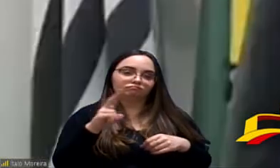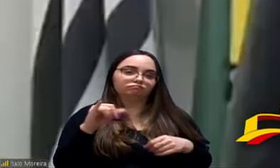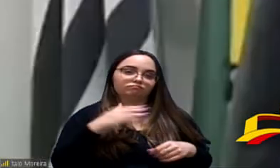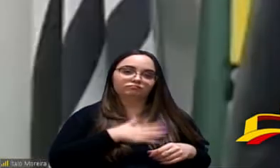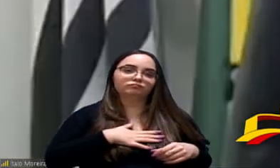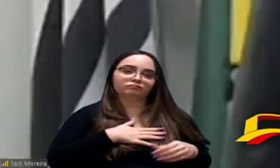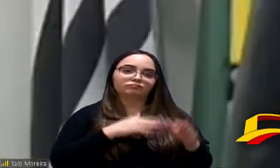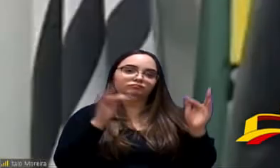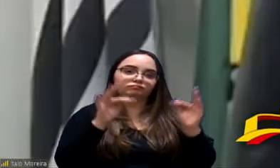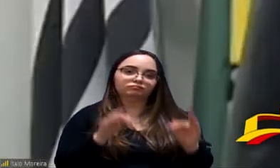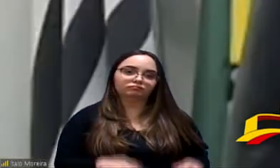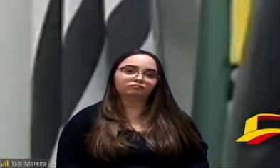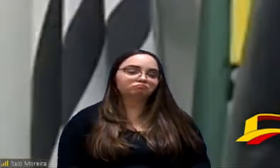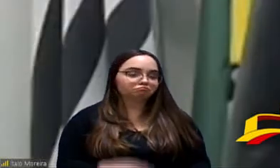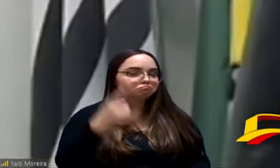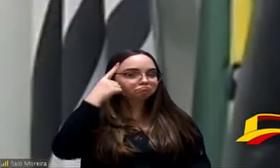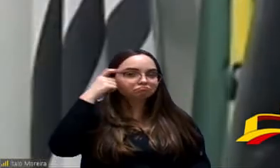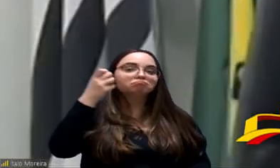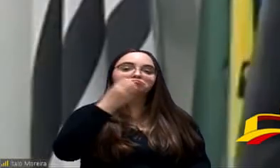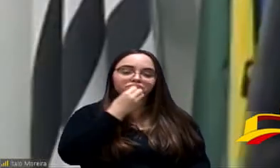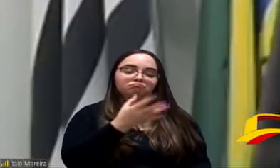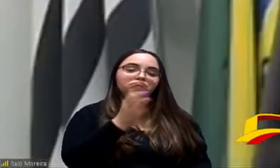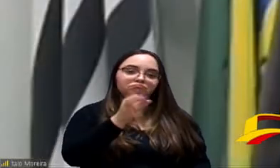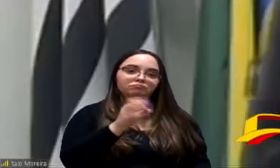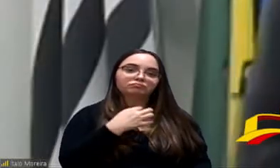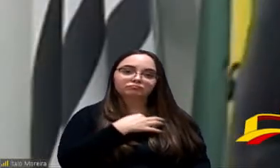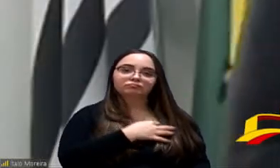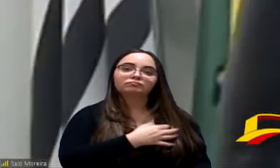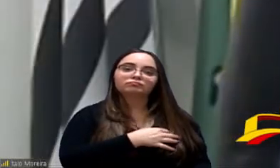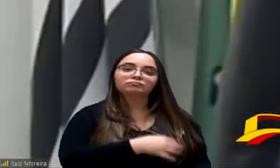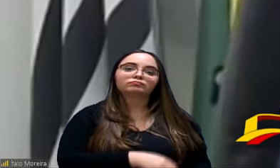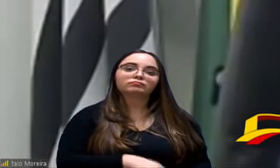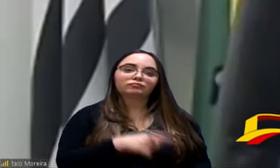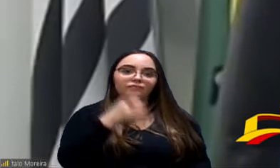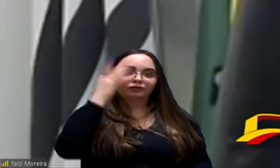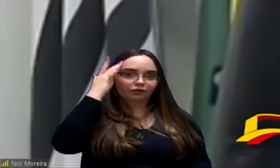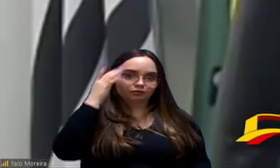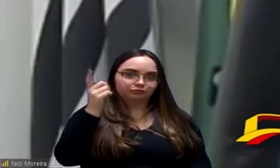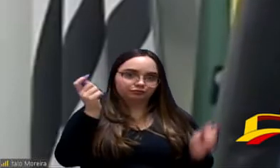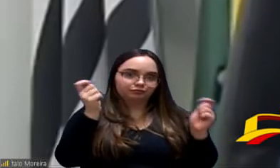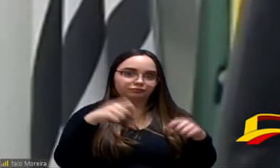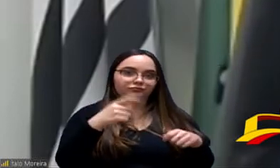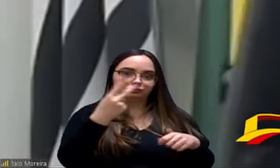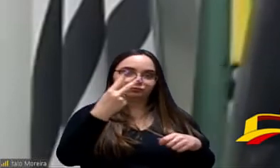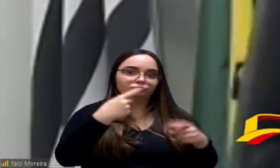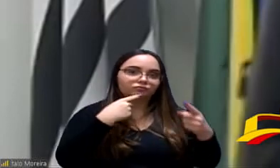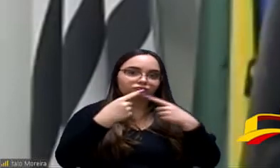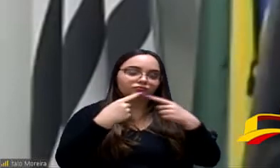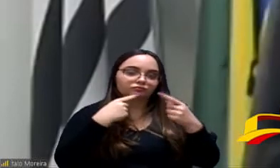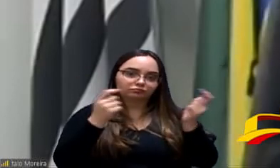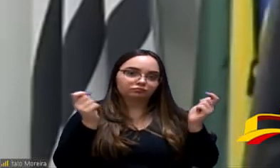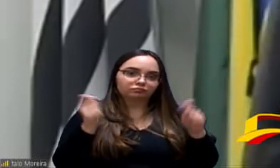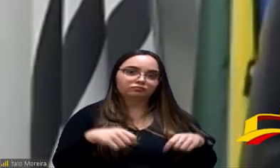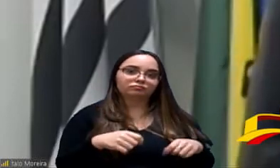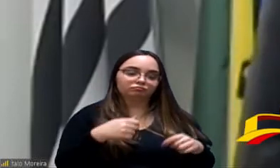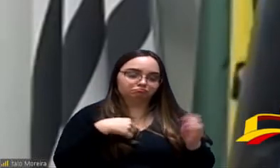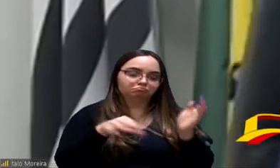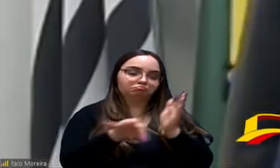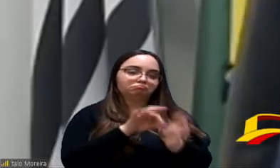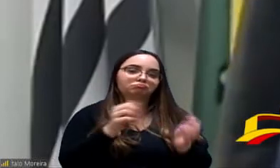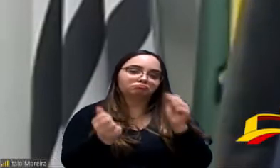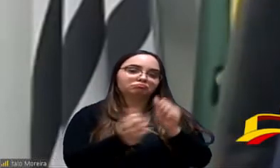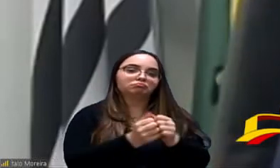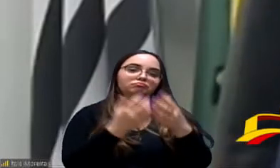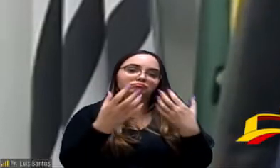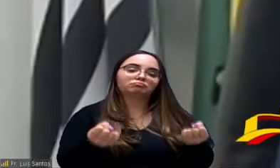que ela é muito boa, pastor. O que o senhor acha da gente apresentar em segunda discussão? Eu assino, inclusive, com o